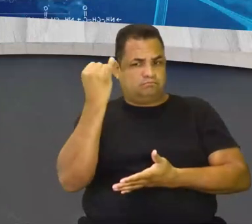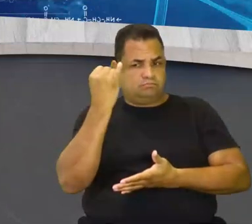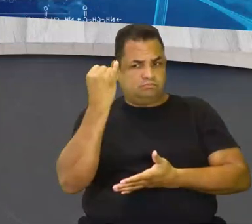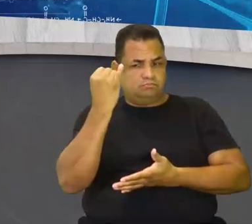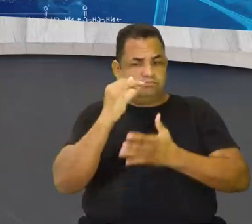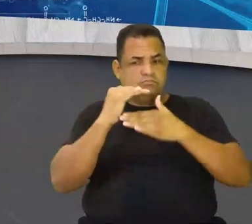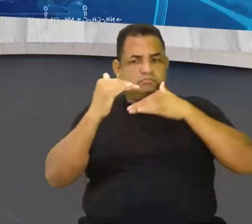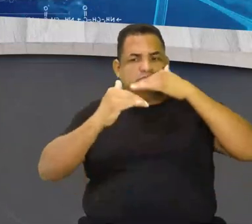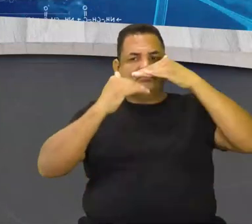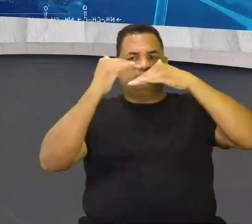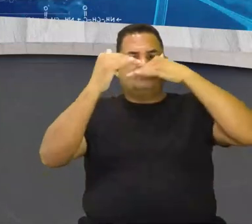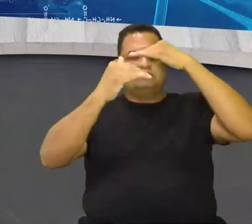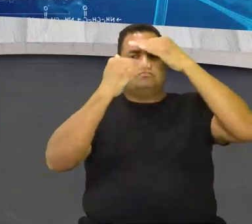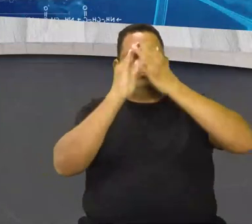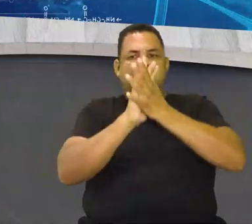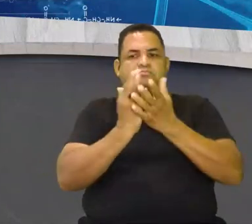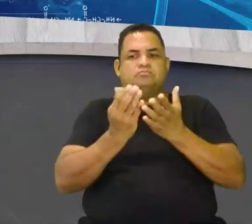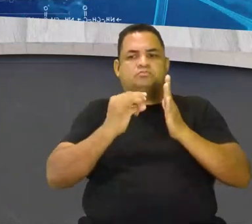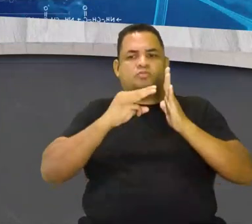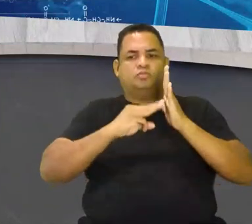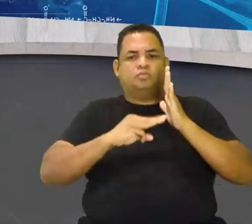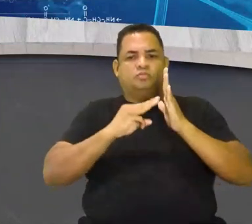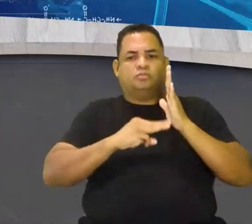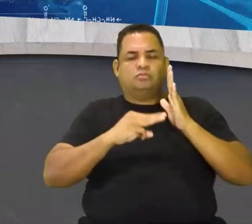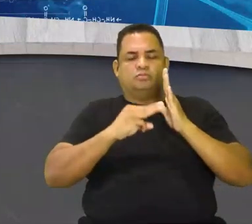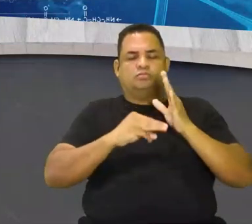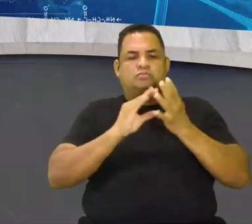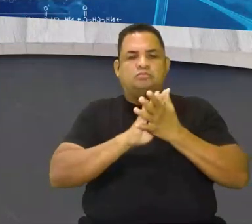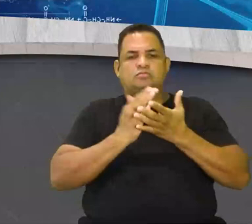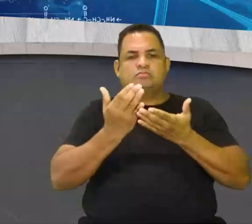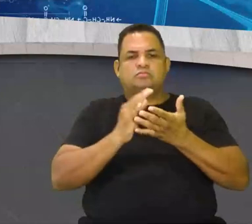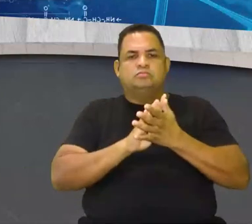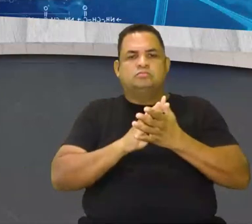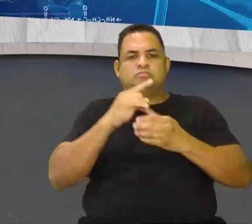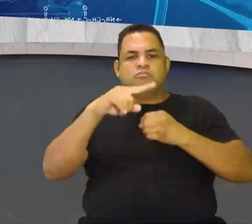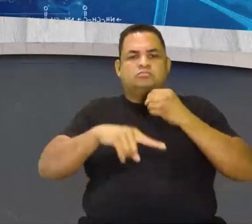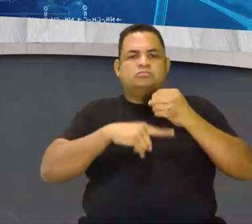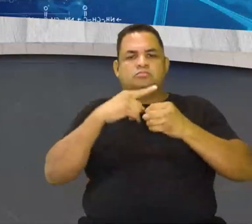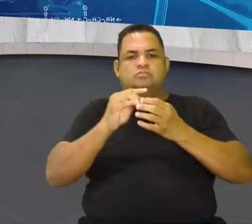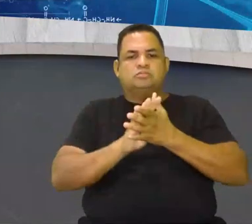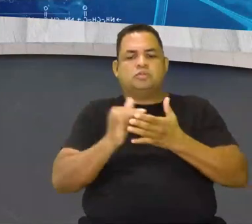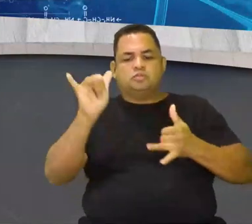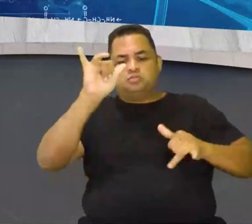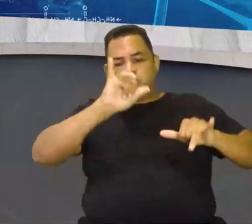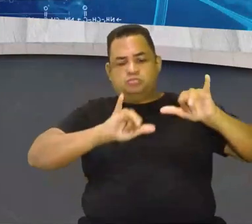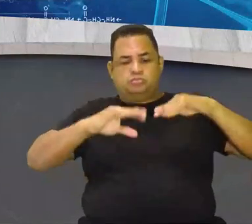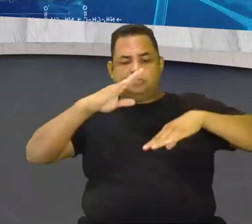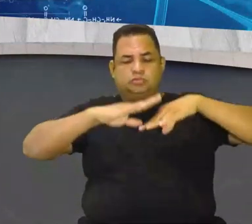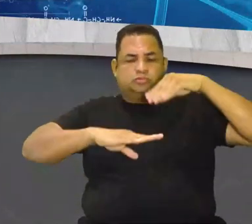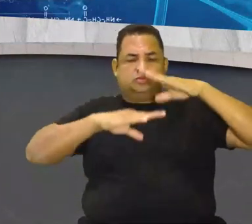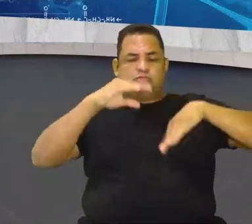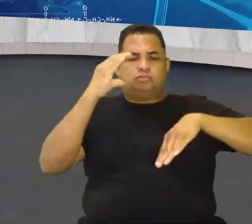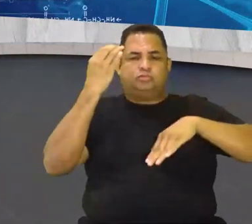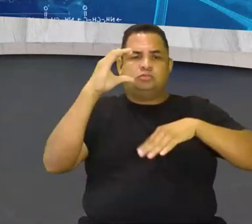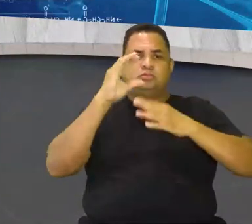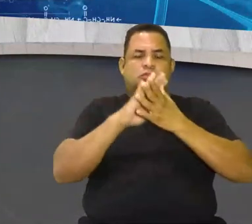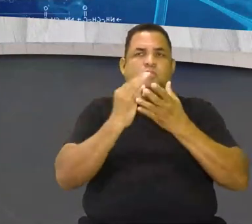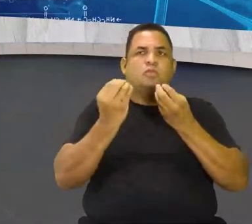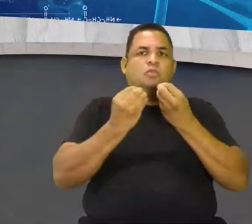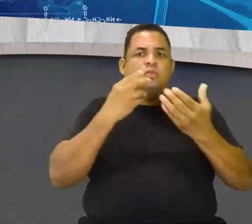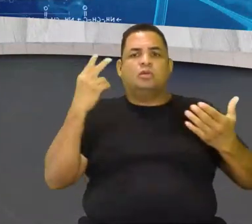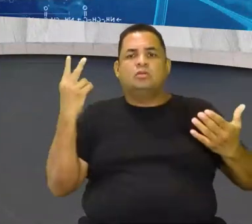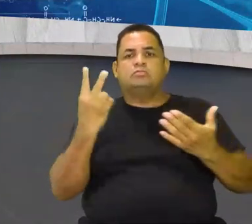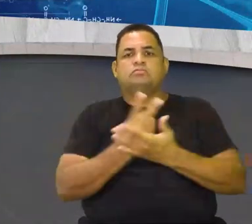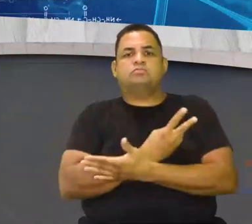a evolução do modelo atômico para que os químicos, os cientistas, de um modo geral, pudessem entender como que